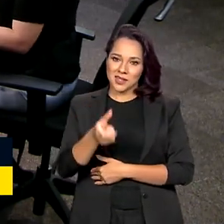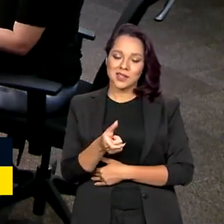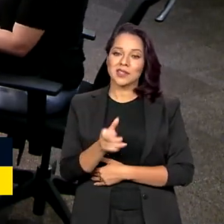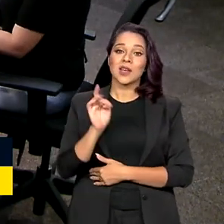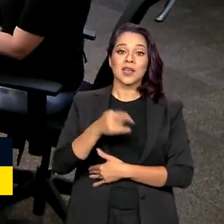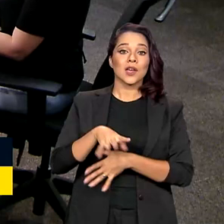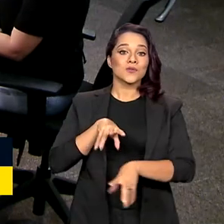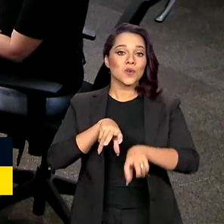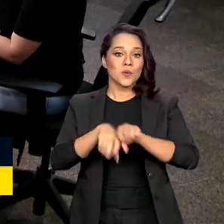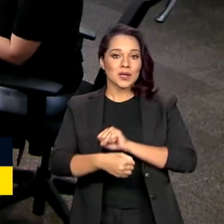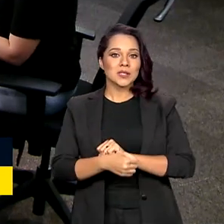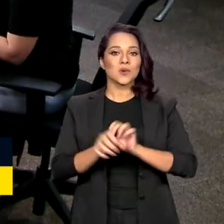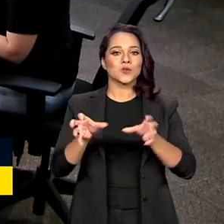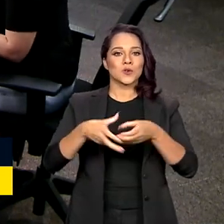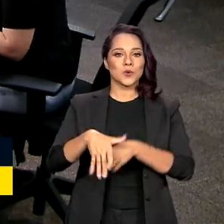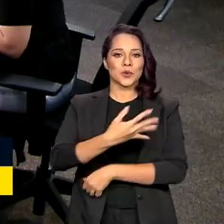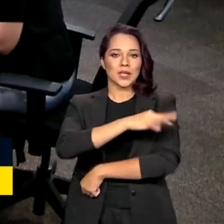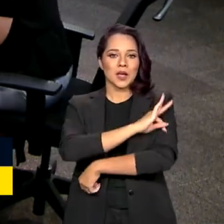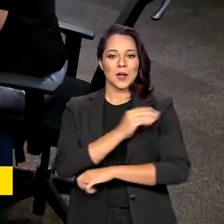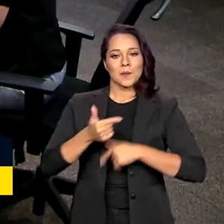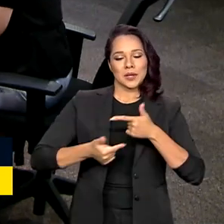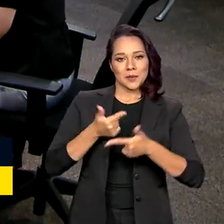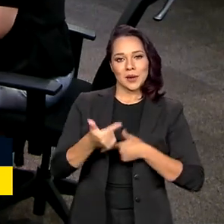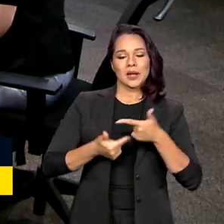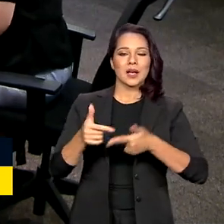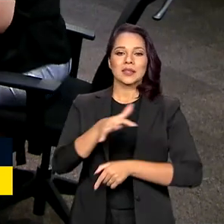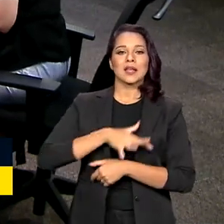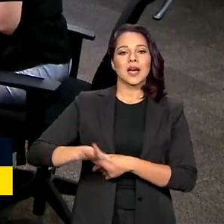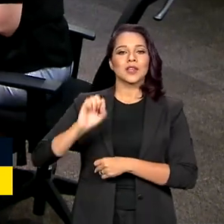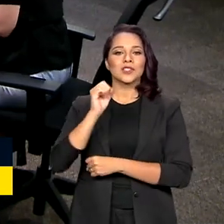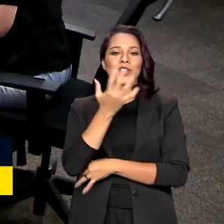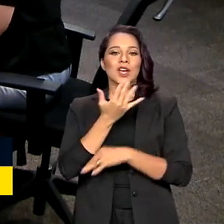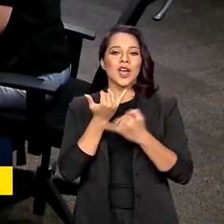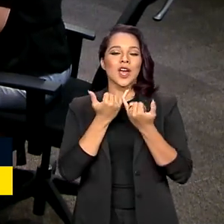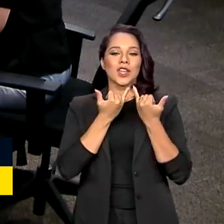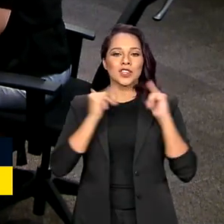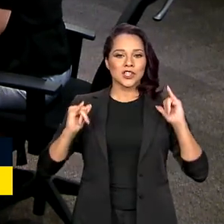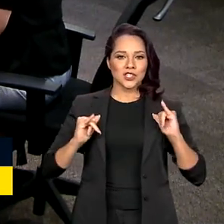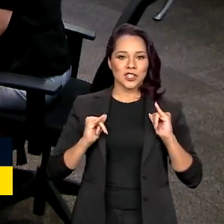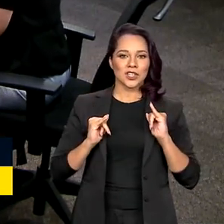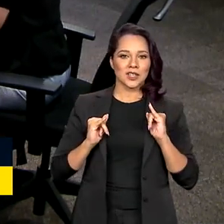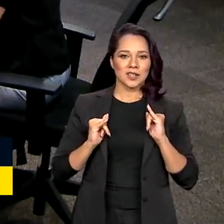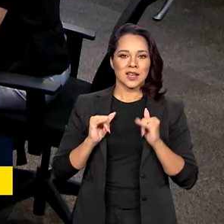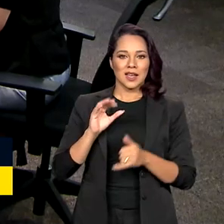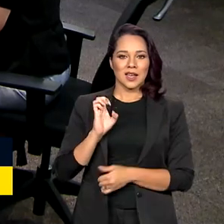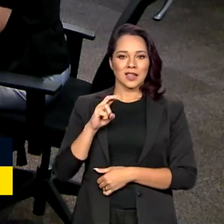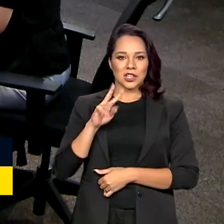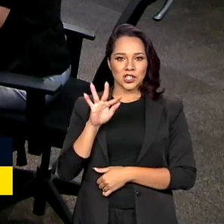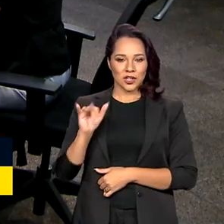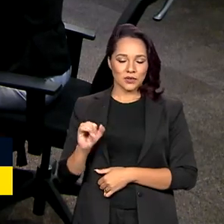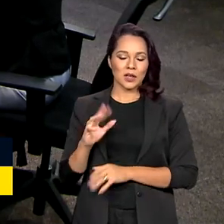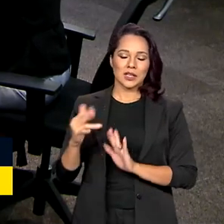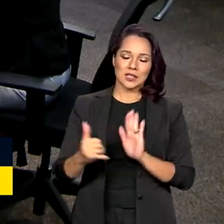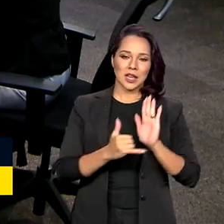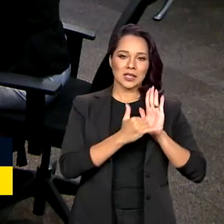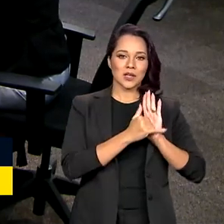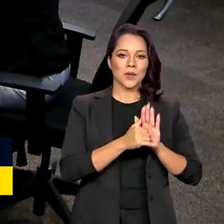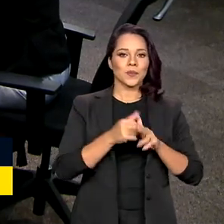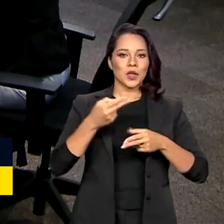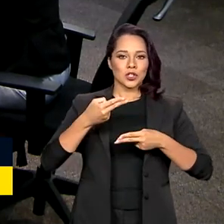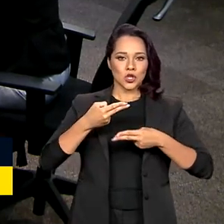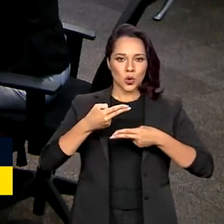de formação de corpo técnico para trabalhar no mercado de energias renováveis, que é o Energif, que leva a instalação de